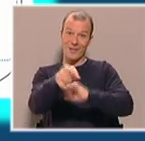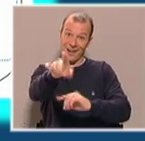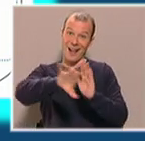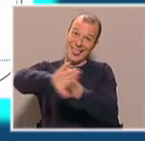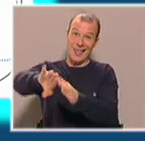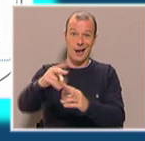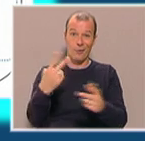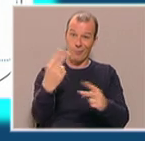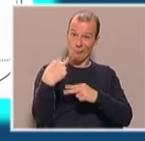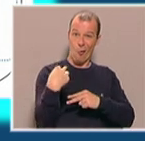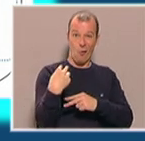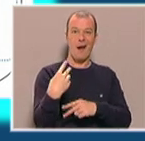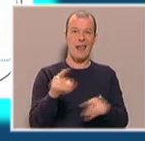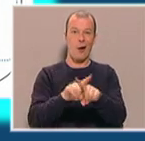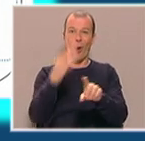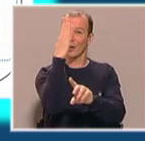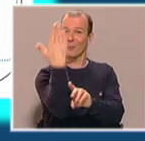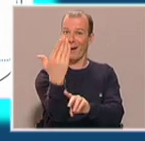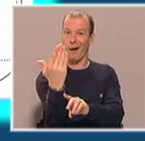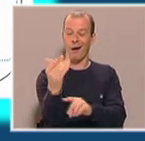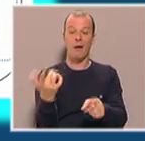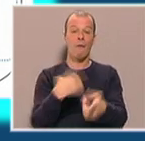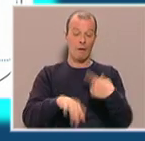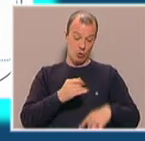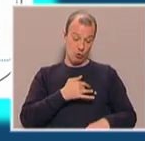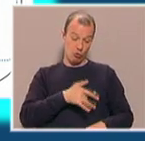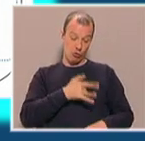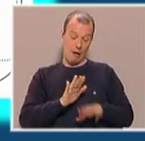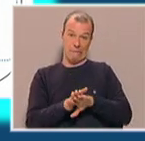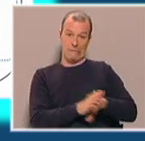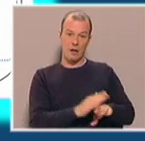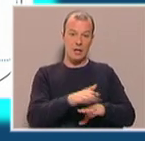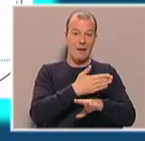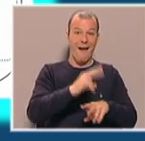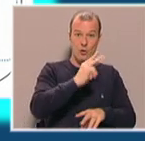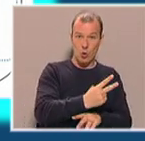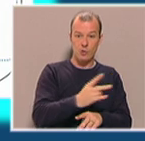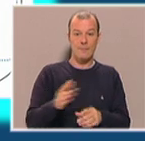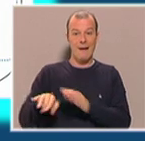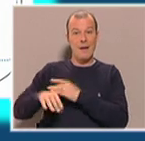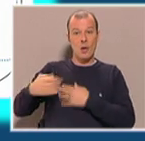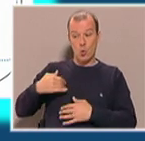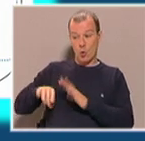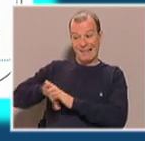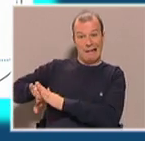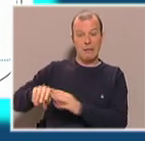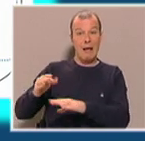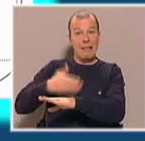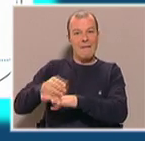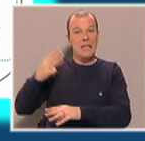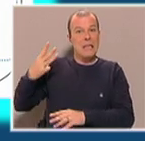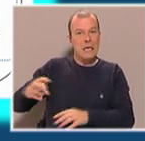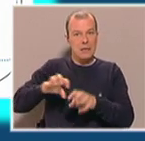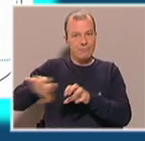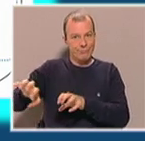é quase como se estivessem a ver num espelho, o pulmão esquerdo é dividido em 2 lóbulos e o pulmão direito é dividido em 3. Se repararem, uma